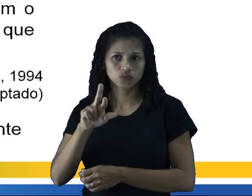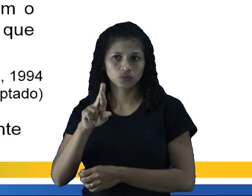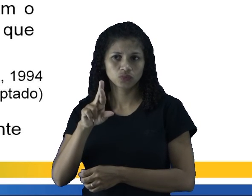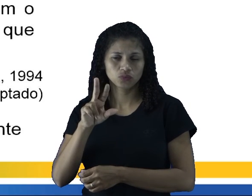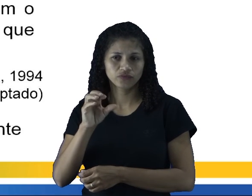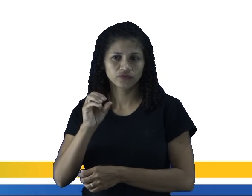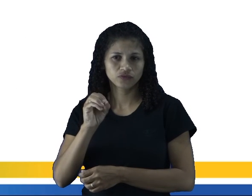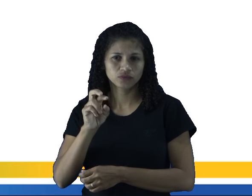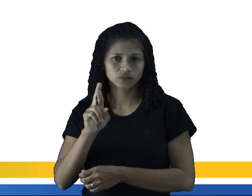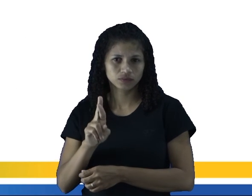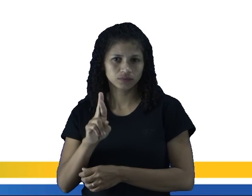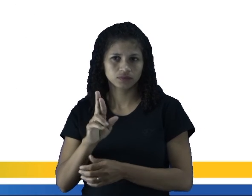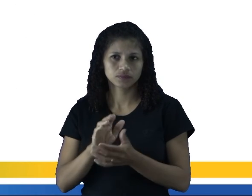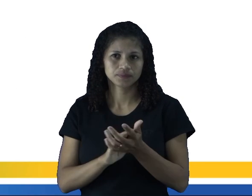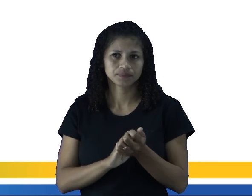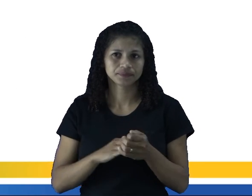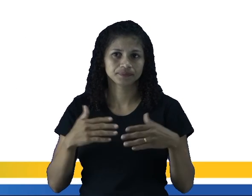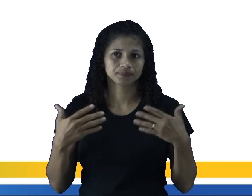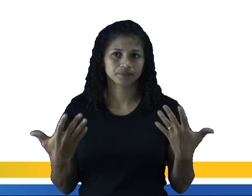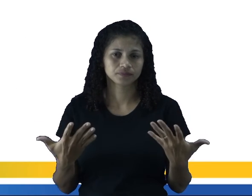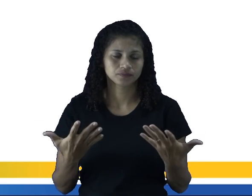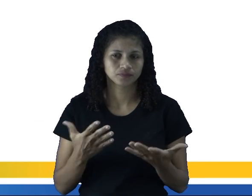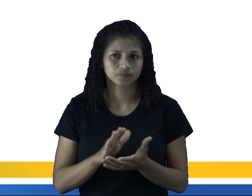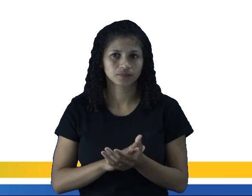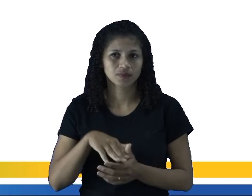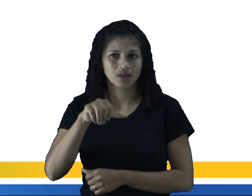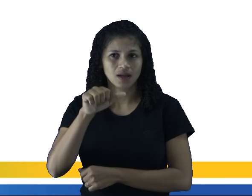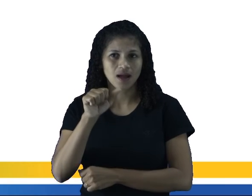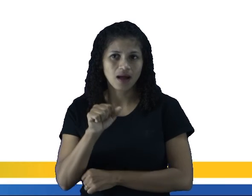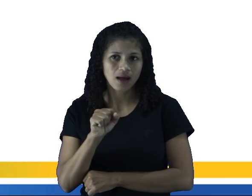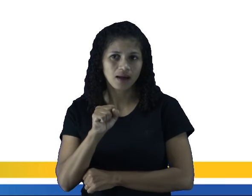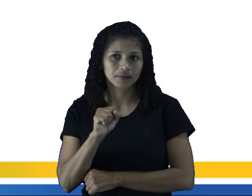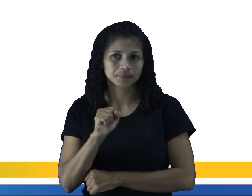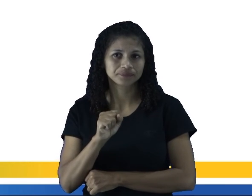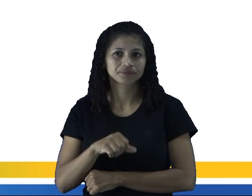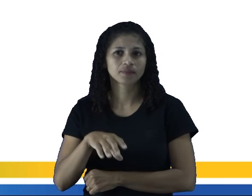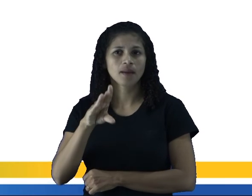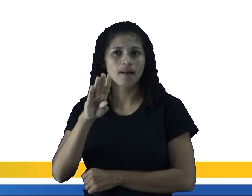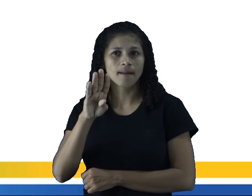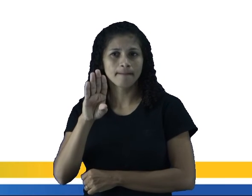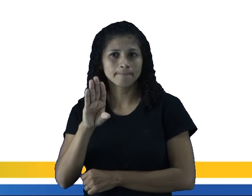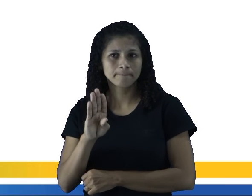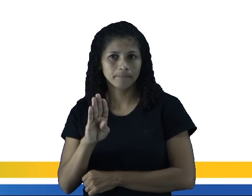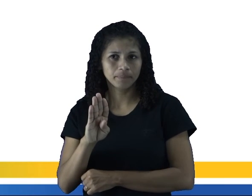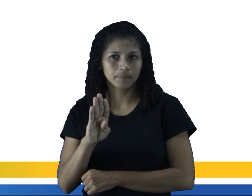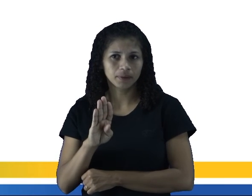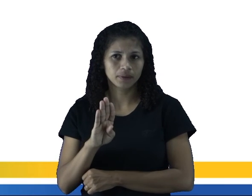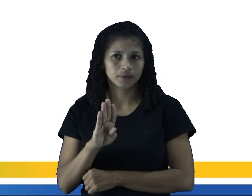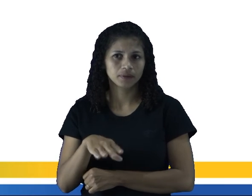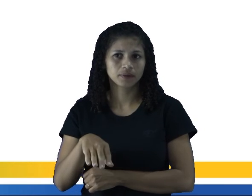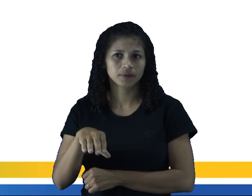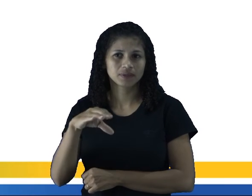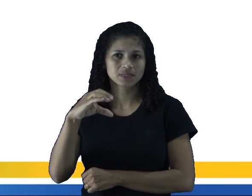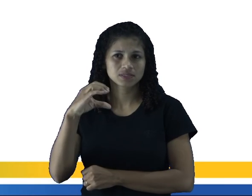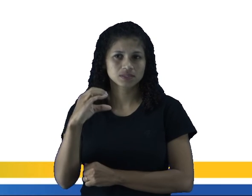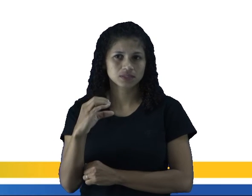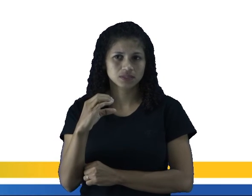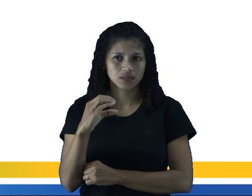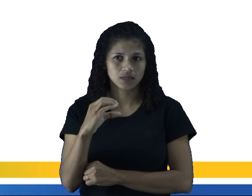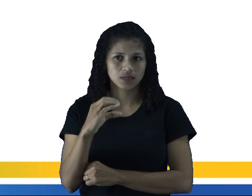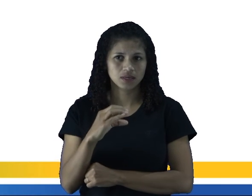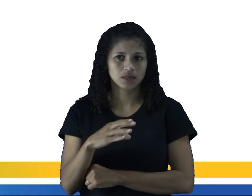mencionado? Então, a gente tem aqui a letra A, densidade, letra B, condutividade, letra